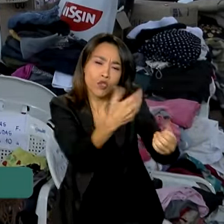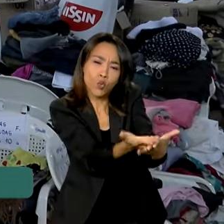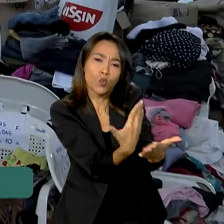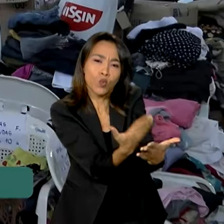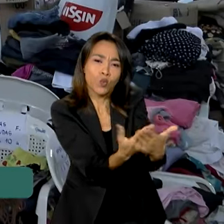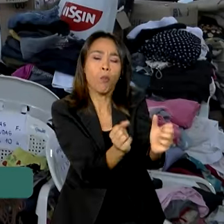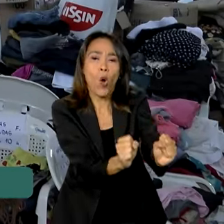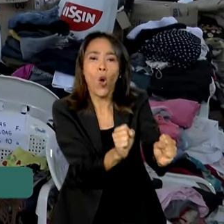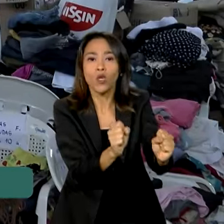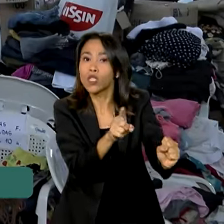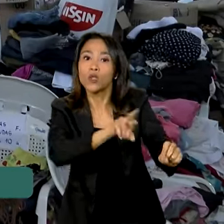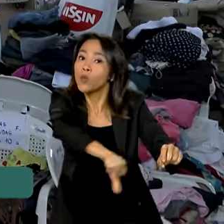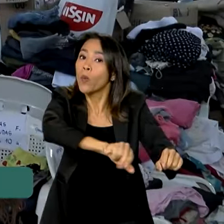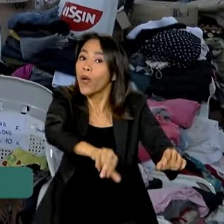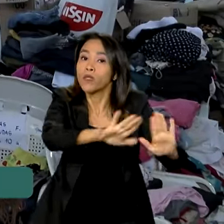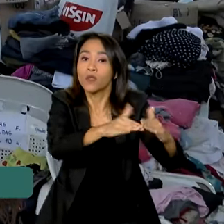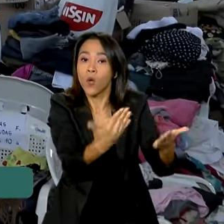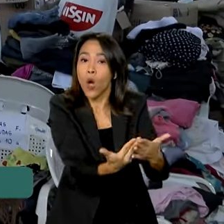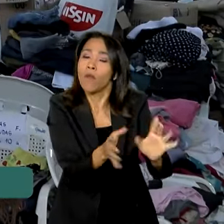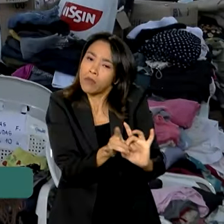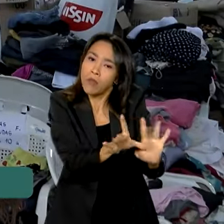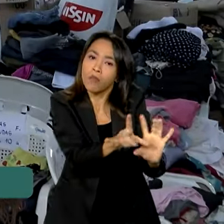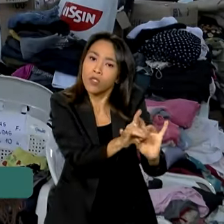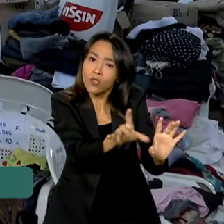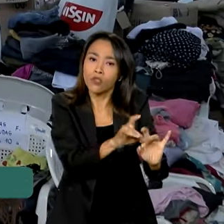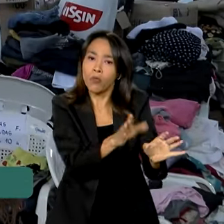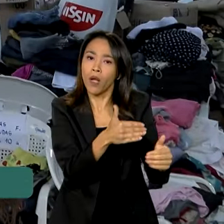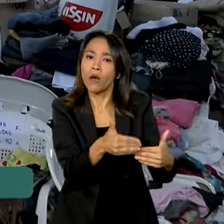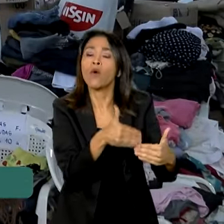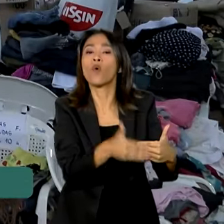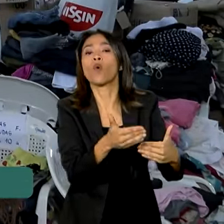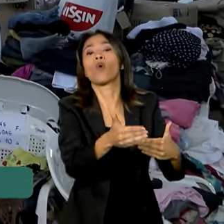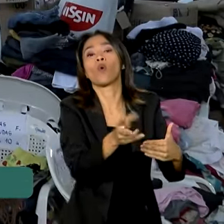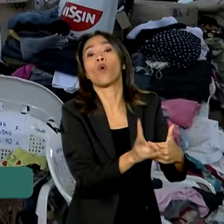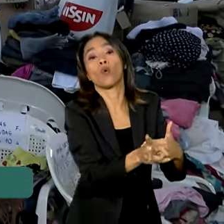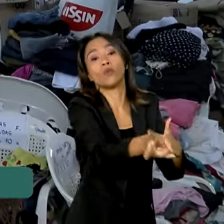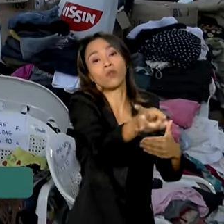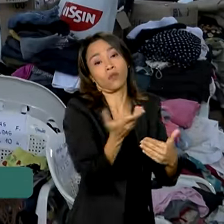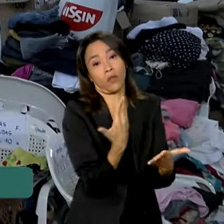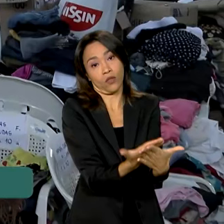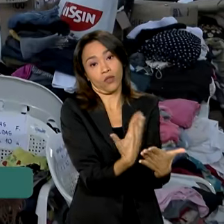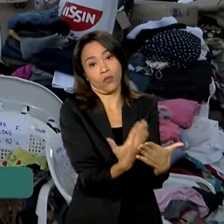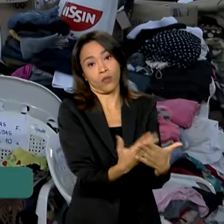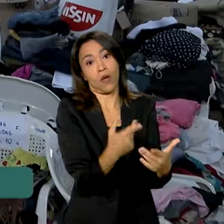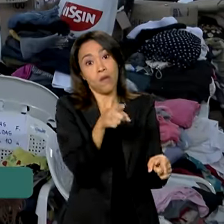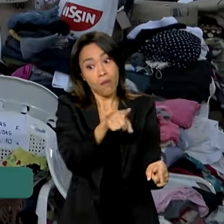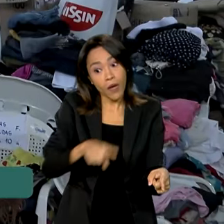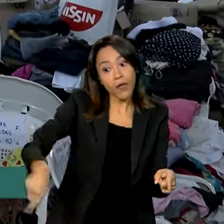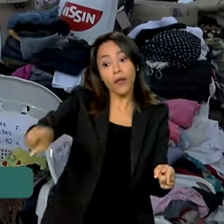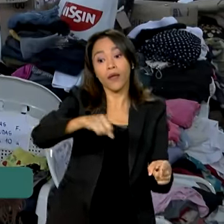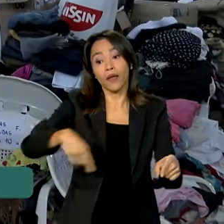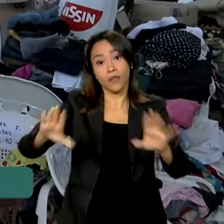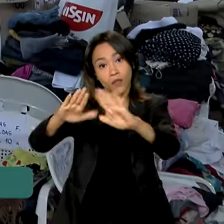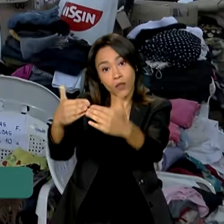letivas em todos os níveis e etapas educacionais. O objetivo é criar condições para que as redes de ensino estaduais